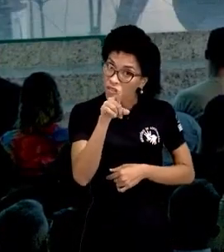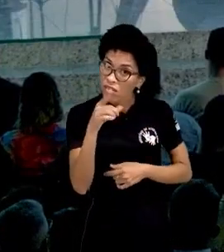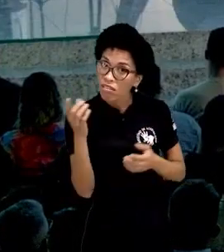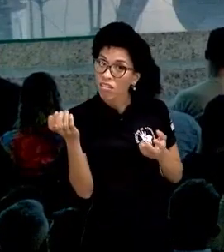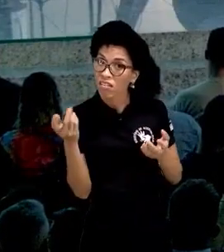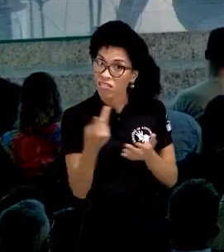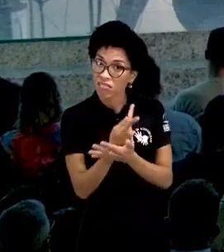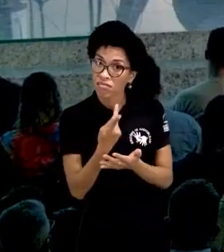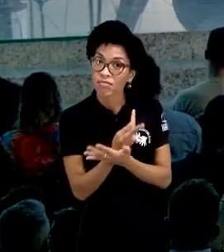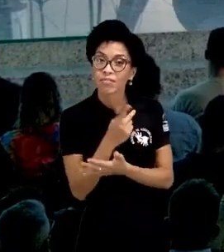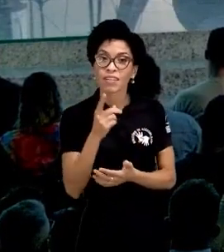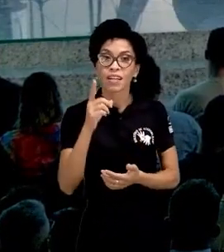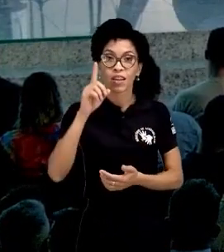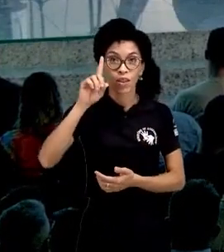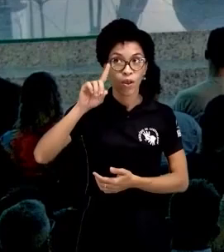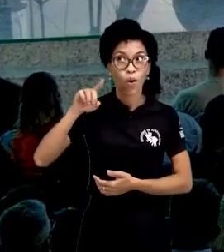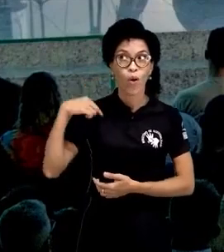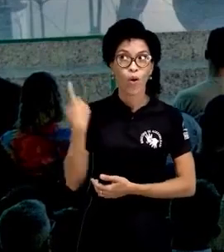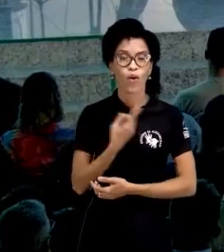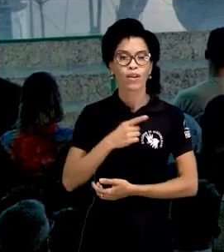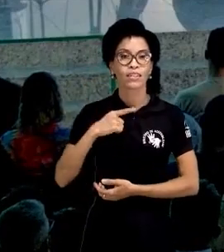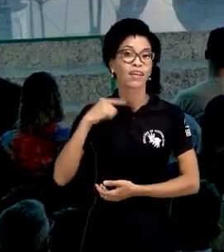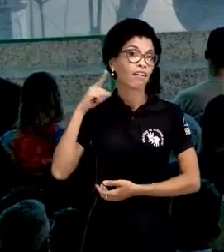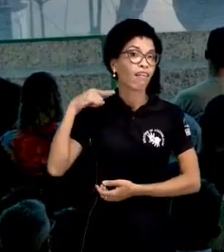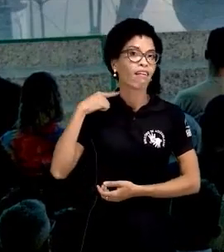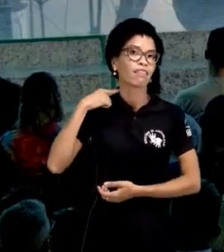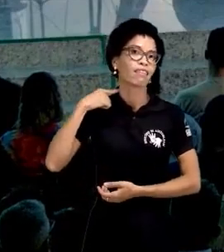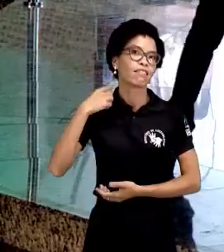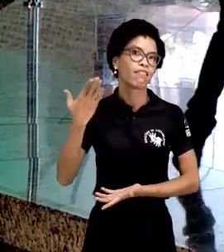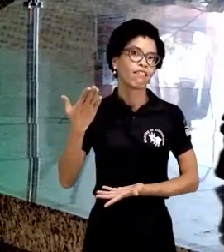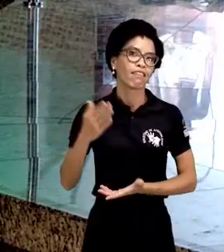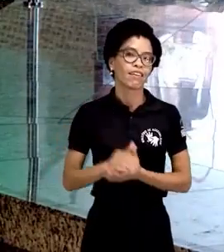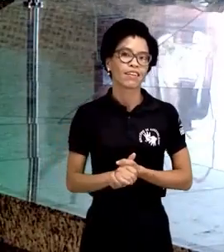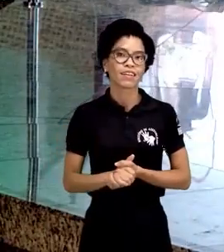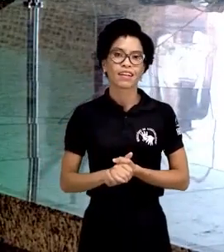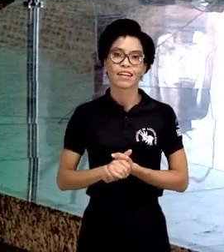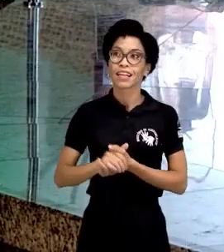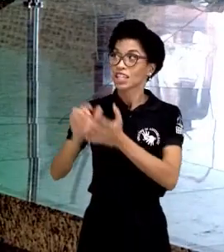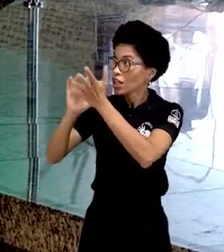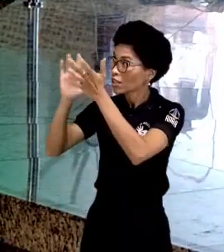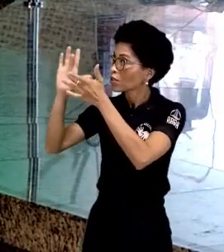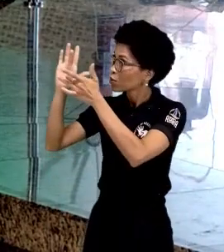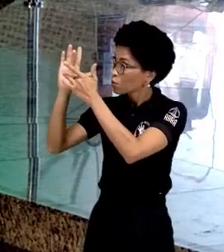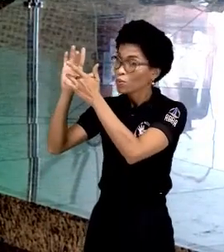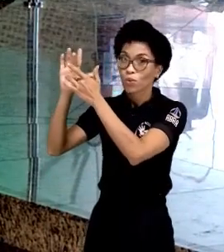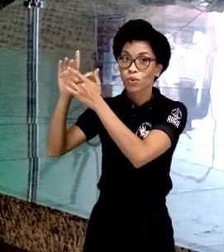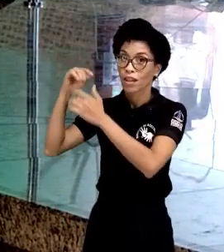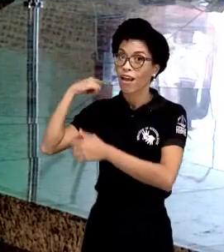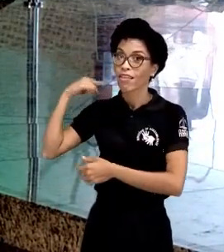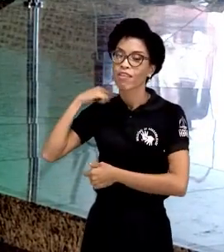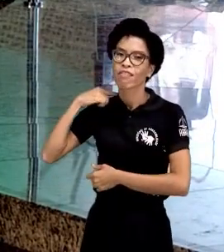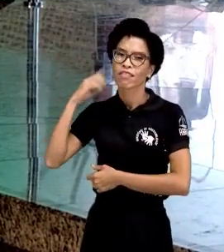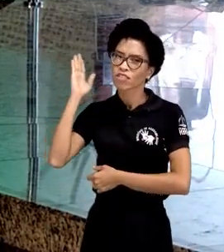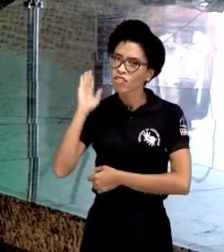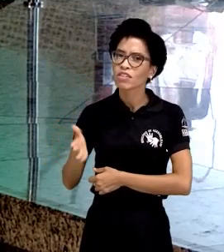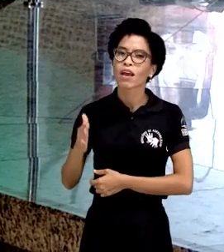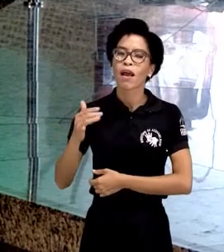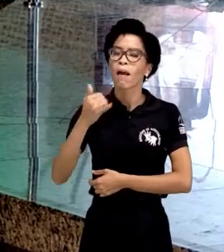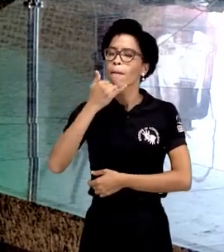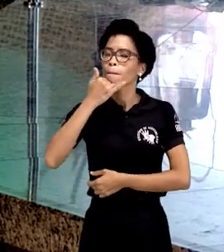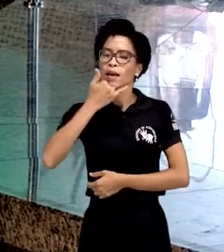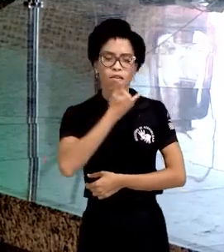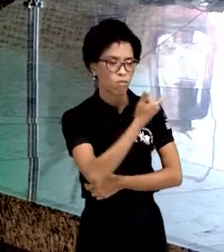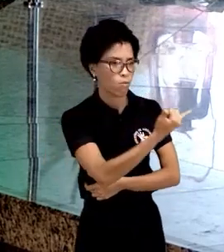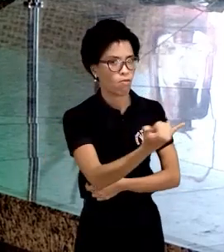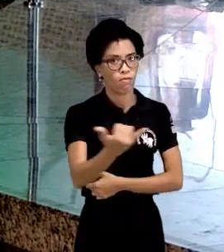E Ele já perdoou os nossos pecados, Ele já pagou o preço, inclusive, da sua falha, buscando esse processo. Então, não